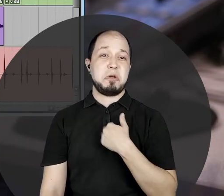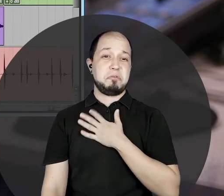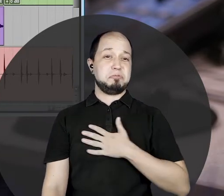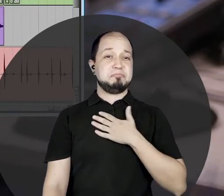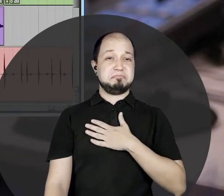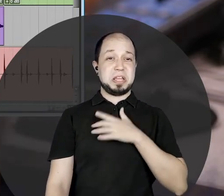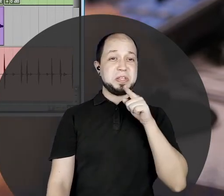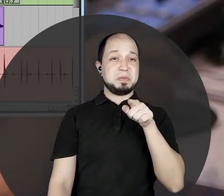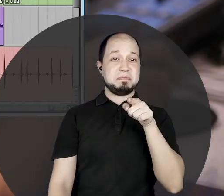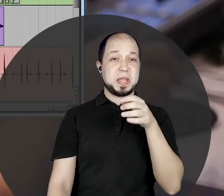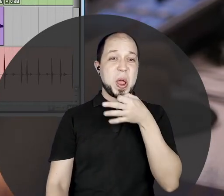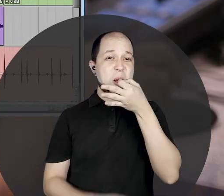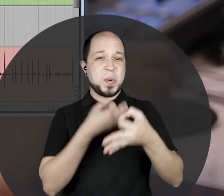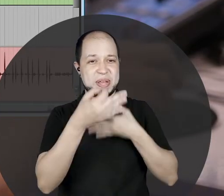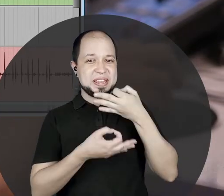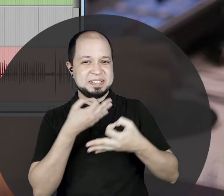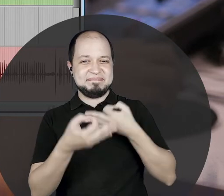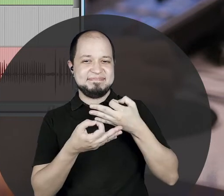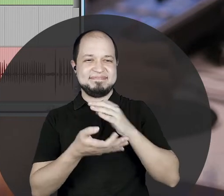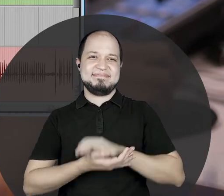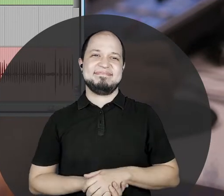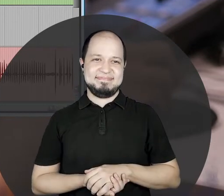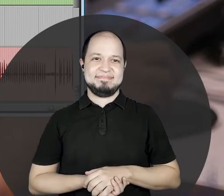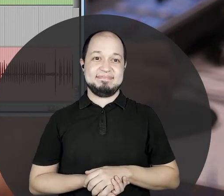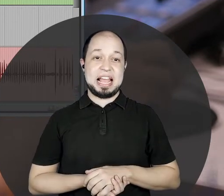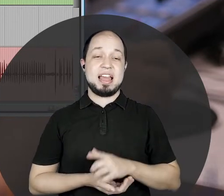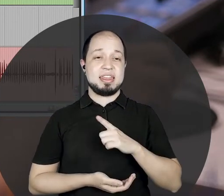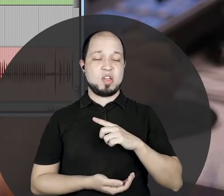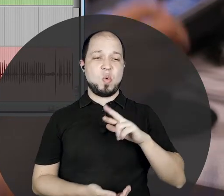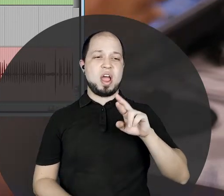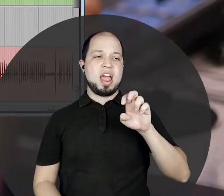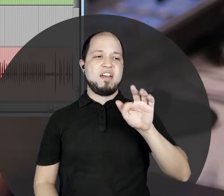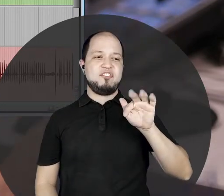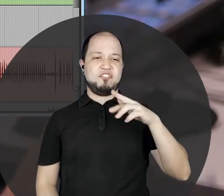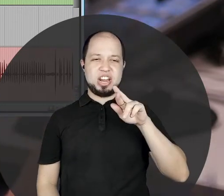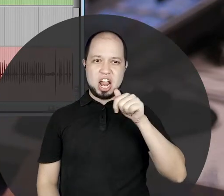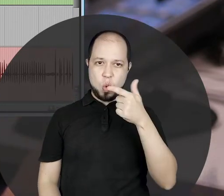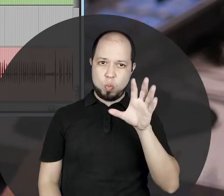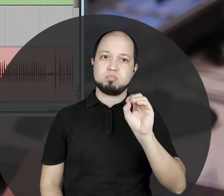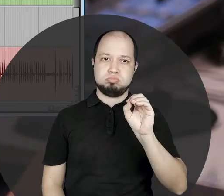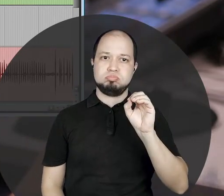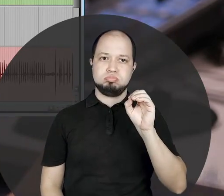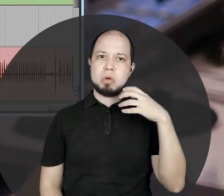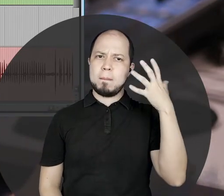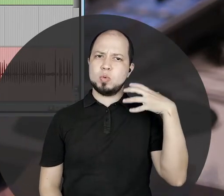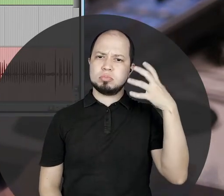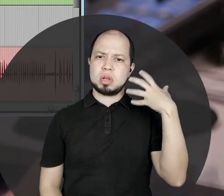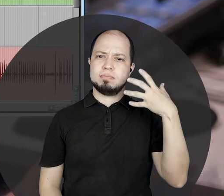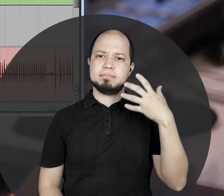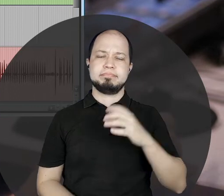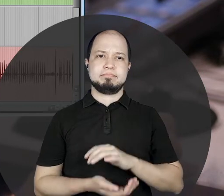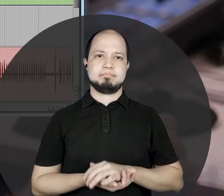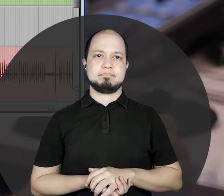Eu gostei. E tu? Comenta aí. Então a gente vem aqui do refrão. O que disser que eu não ouça